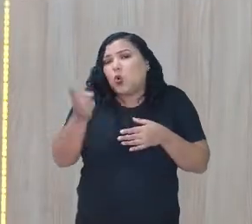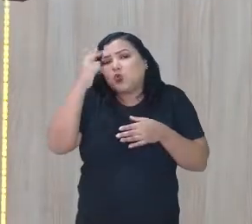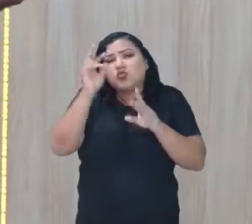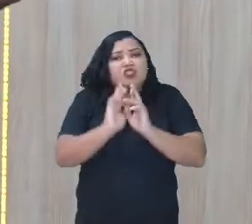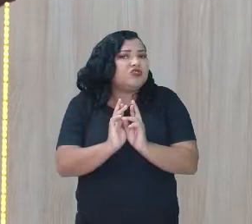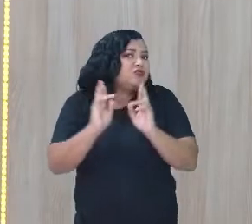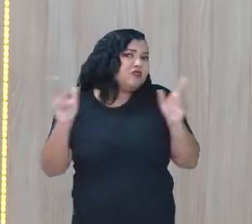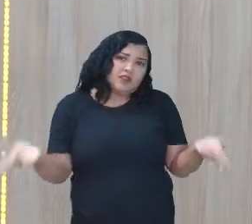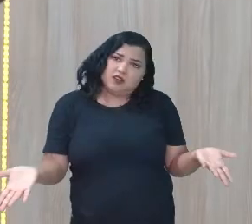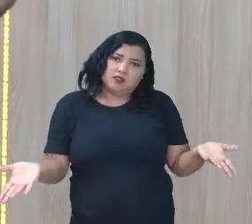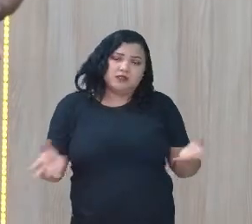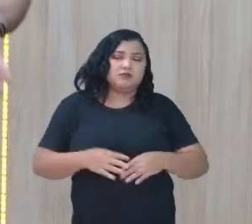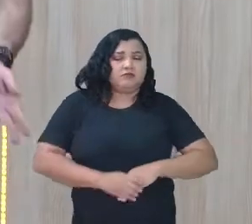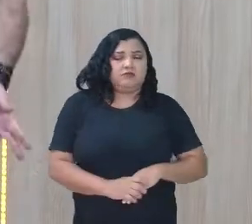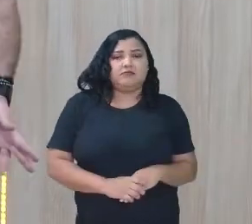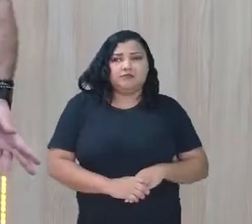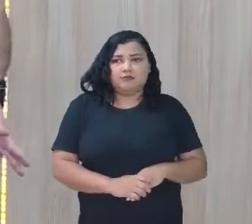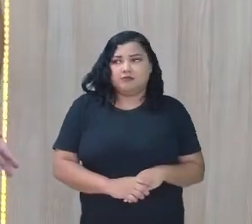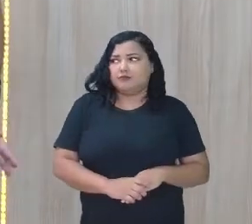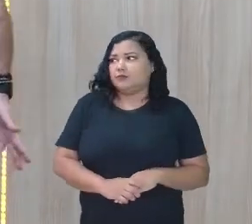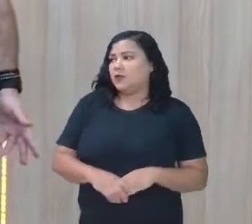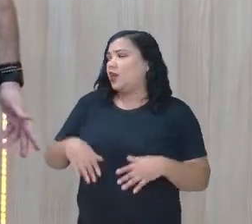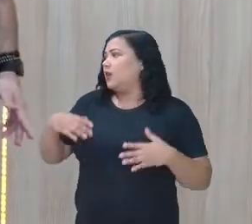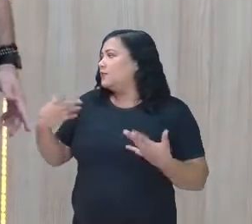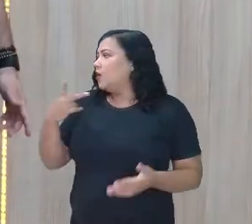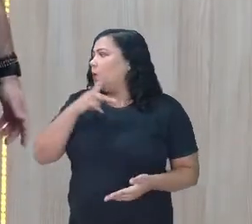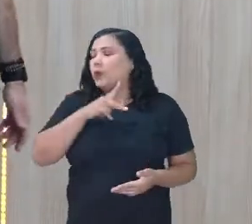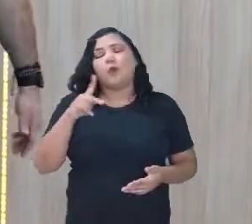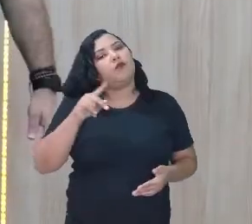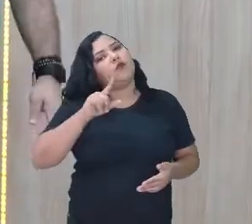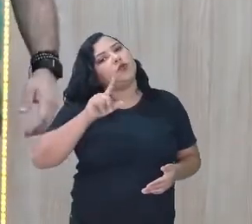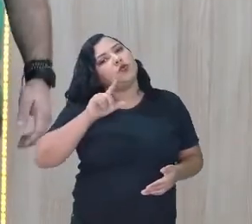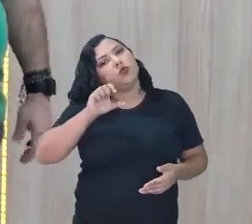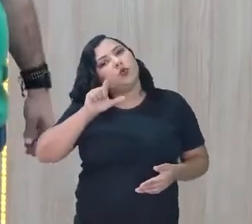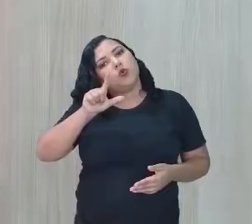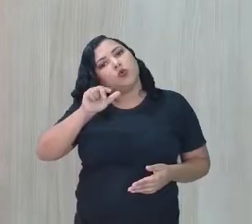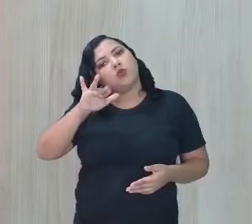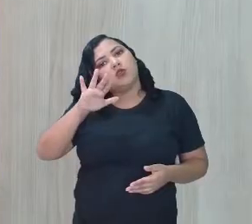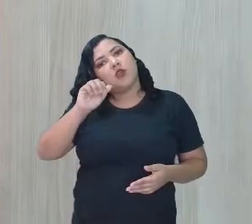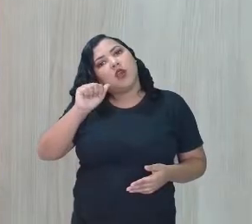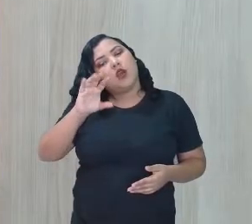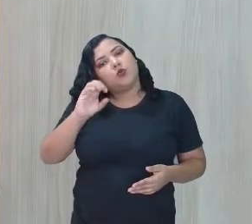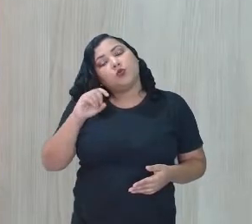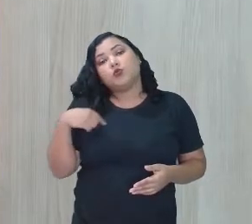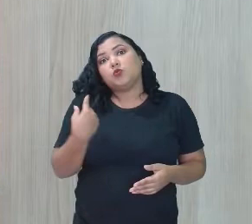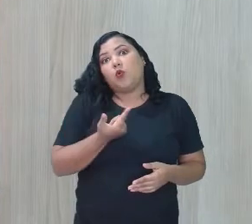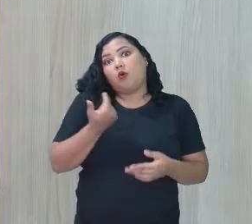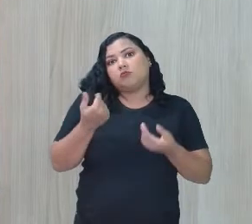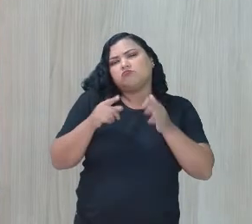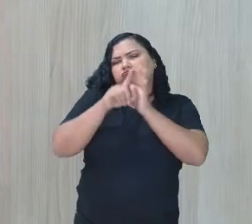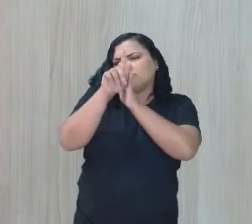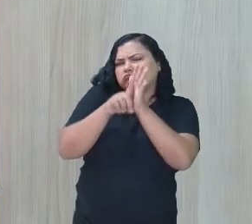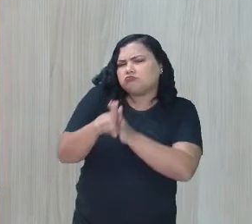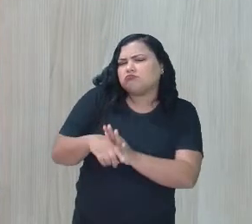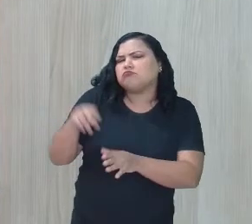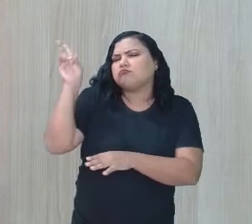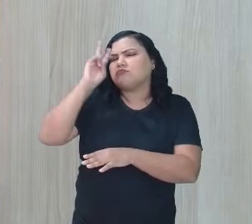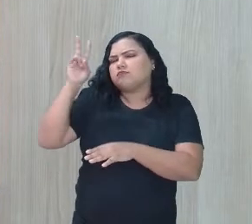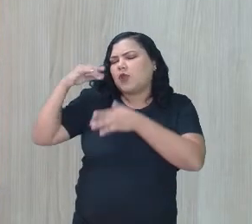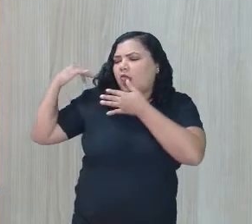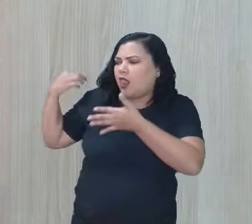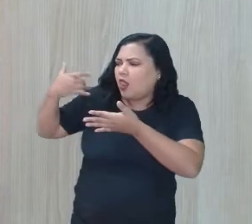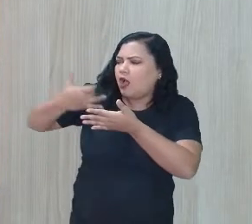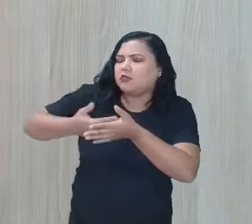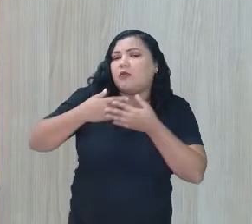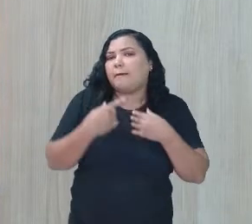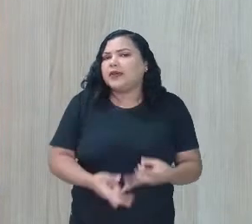apenas culturas diferentes. Por exemplo, okay? Luciano, quando a gente analisa a história, né, a gente vai perceber que esses conflitos eles estiveram, né, presentes, né,